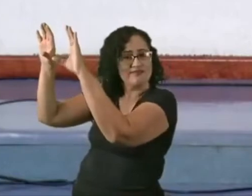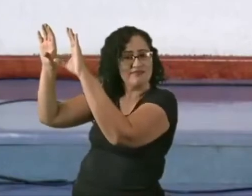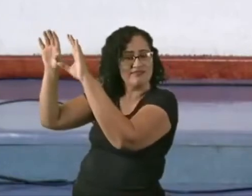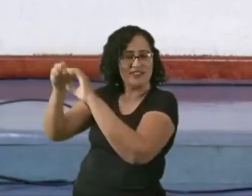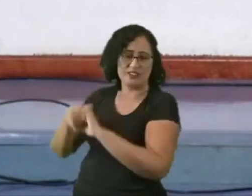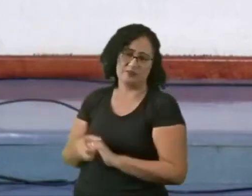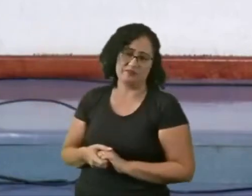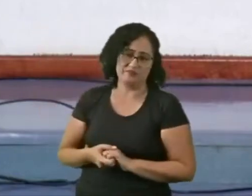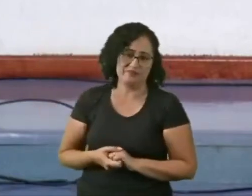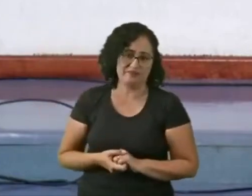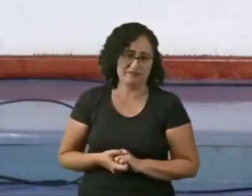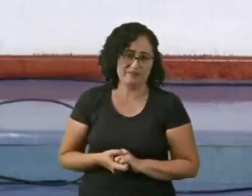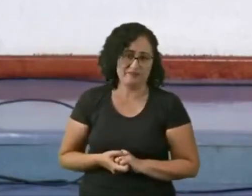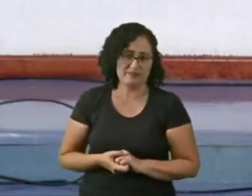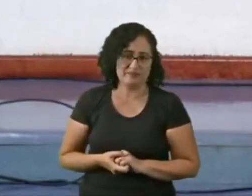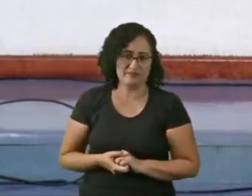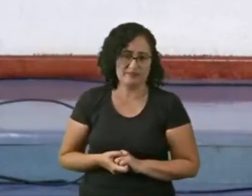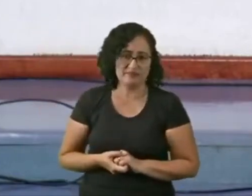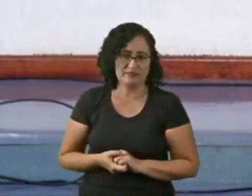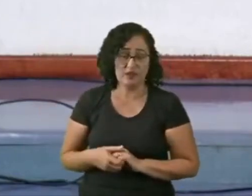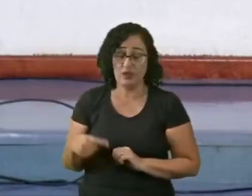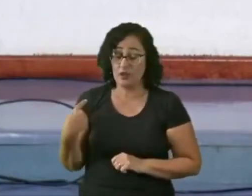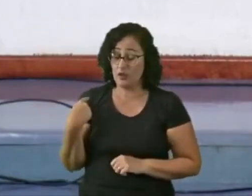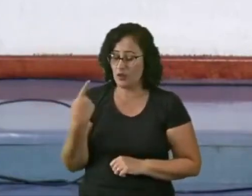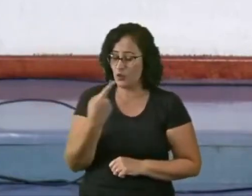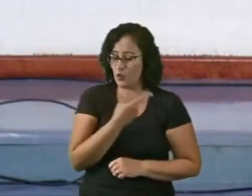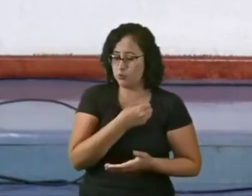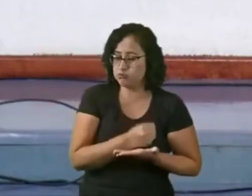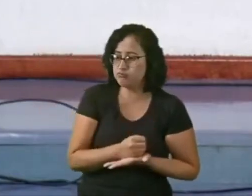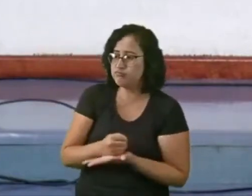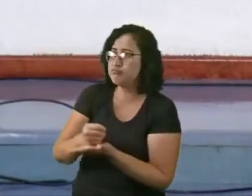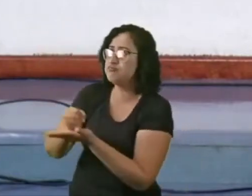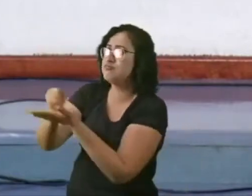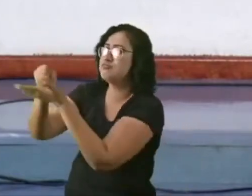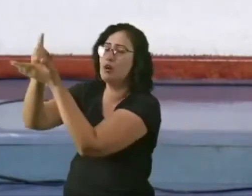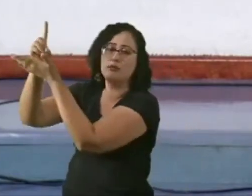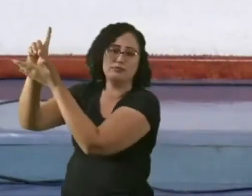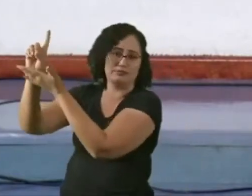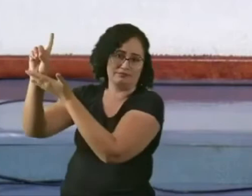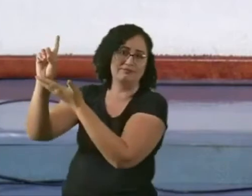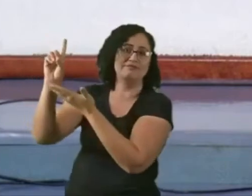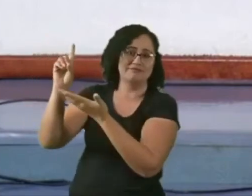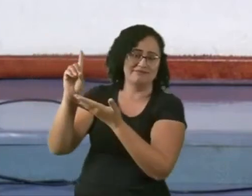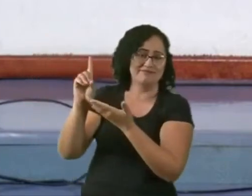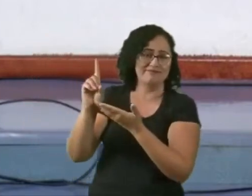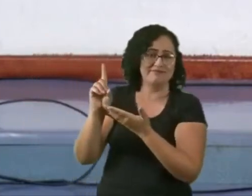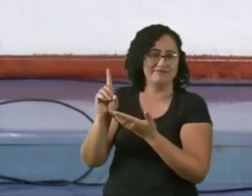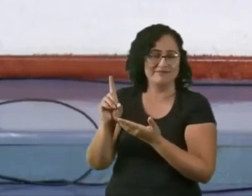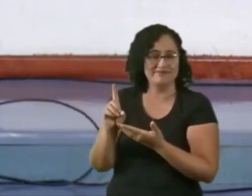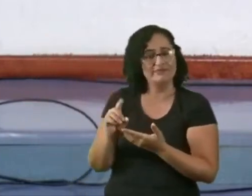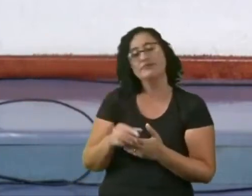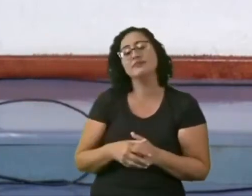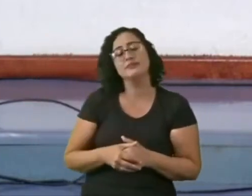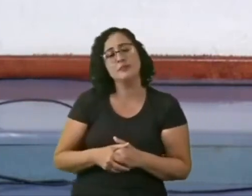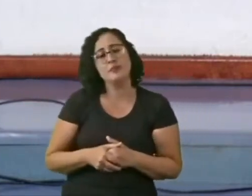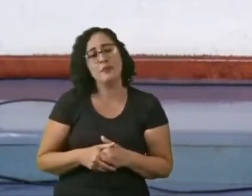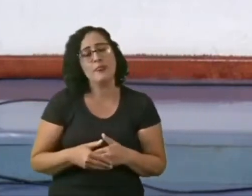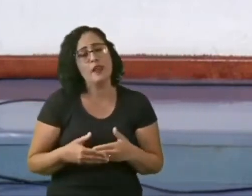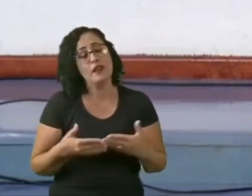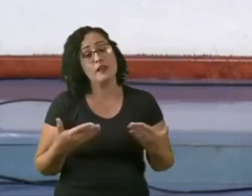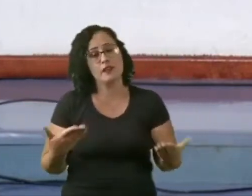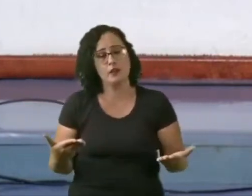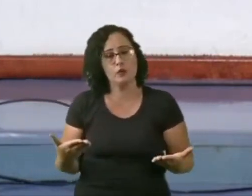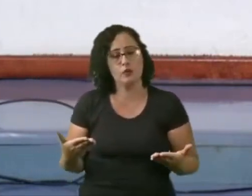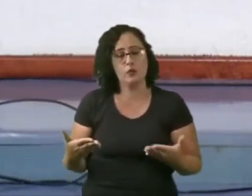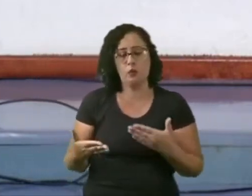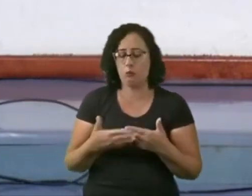A última coisa, irmãos, é que a leitura do todo, ou seja, da nossa vida, seja passado, presente e